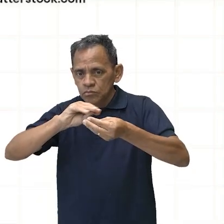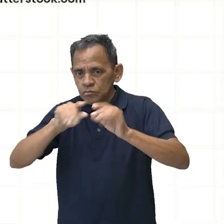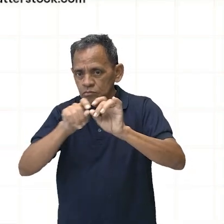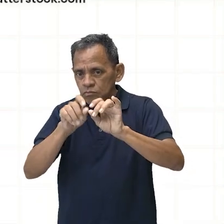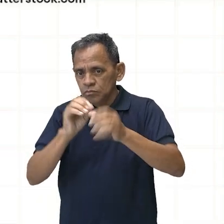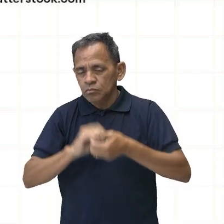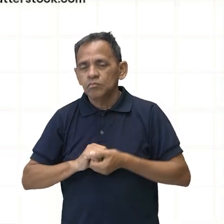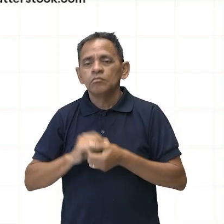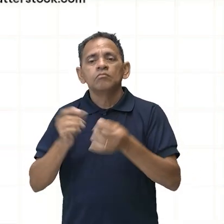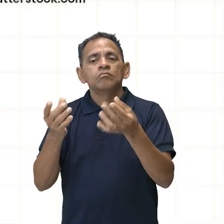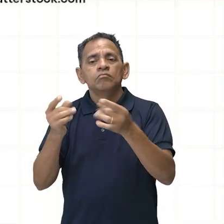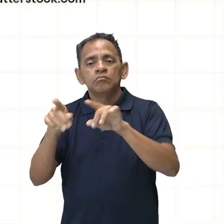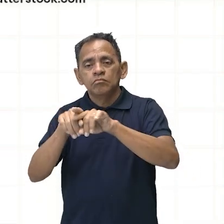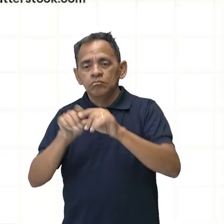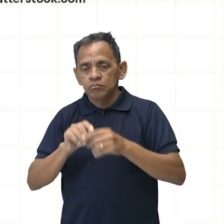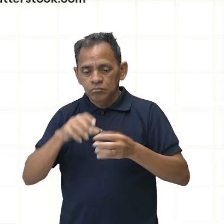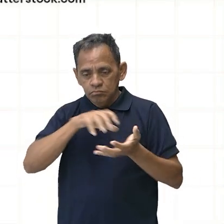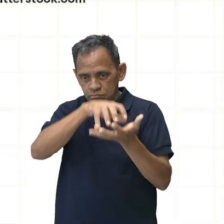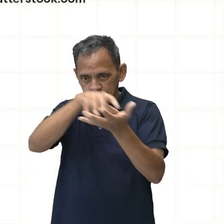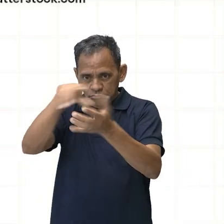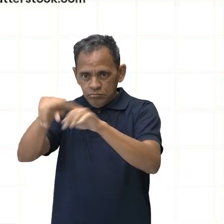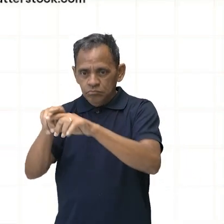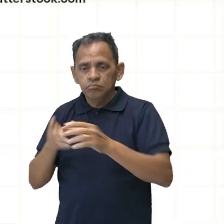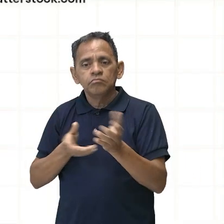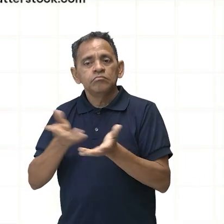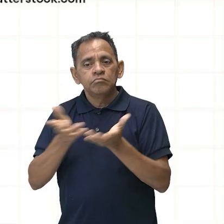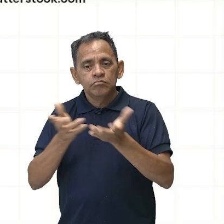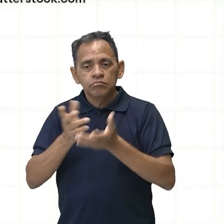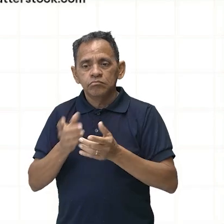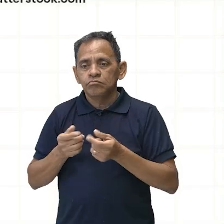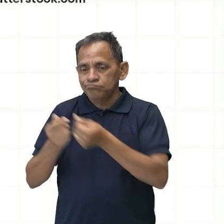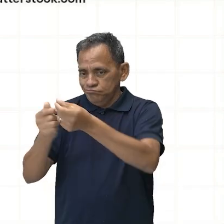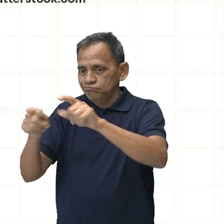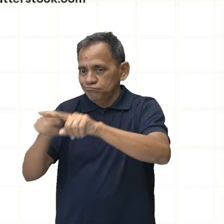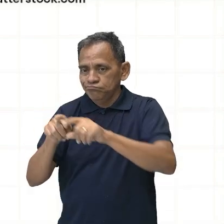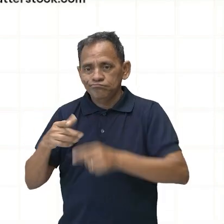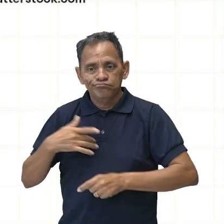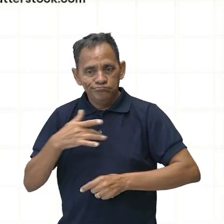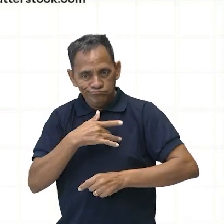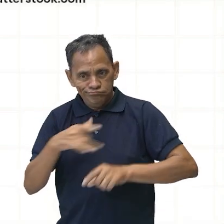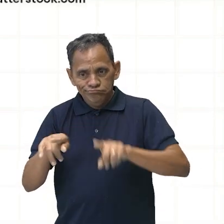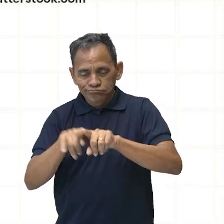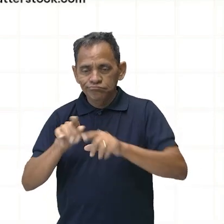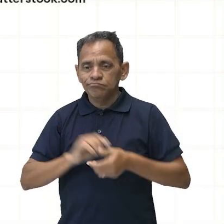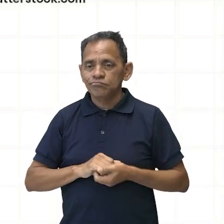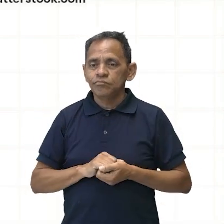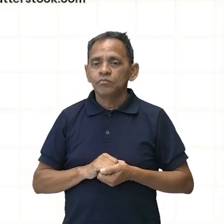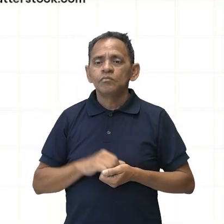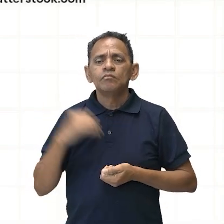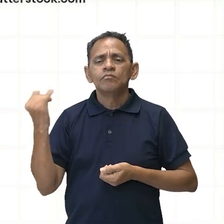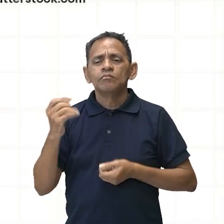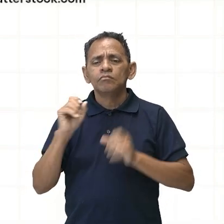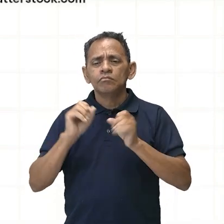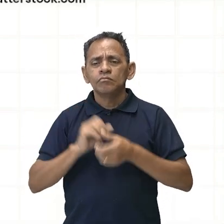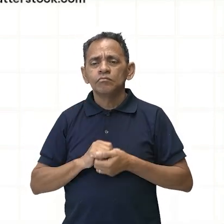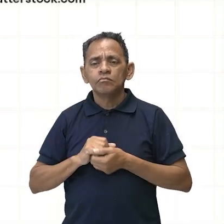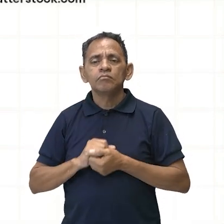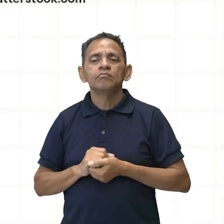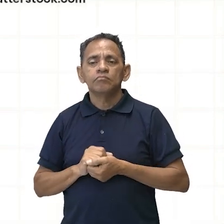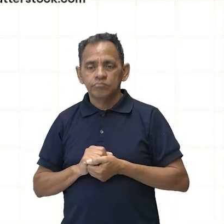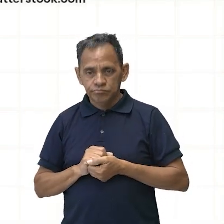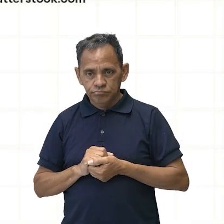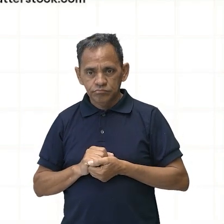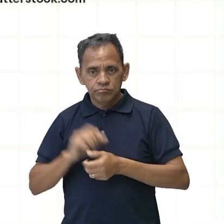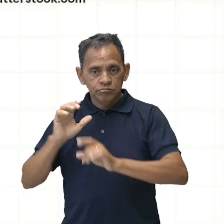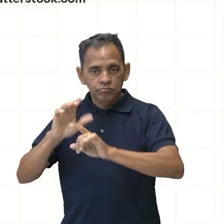transporte, serviços financeiros, educação, saúde, turismo, dentre outros, né? A importância reflete ali a economia